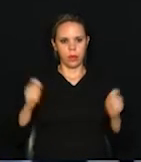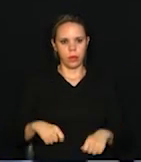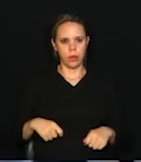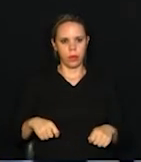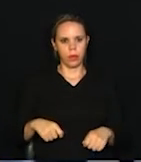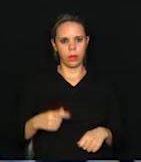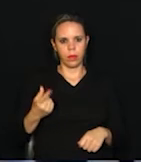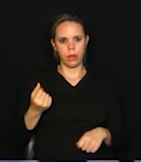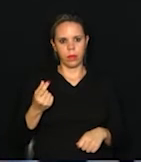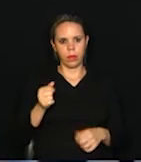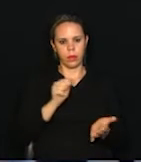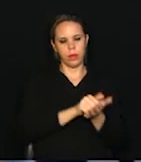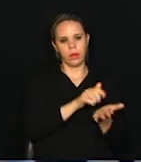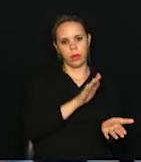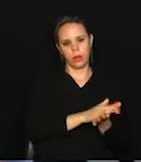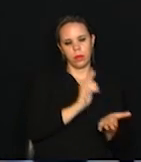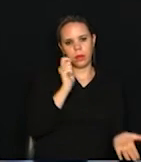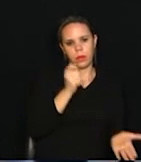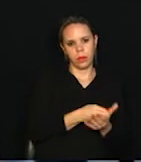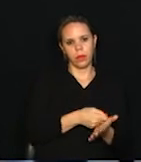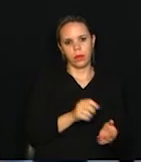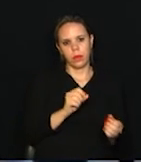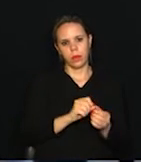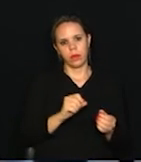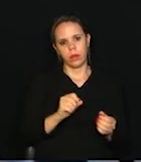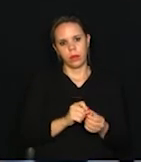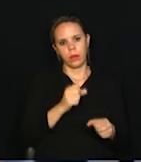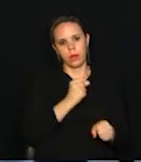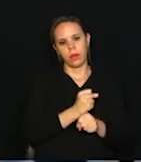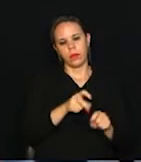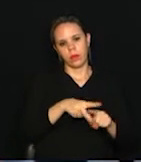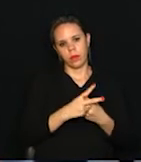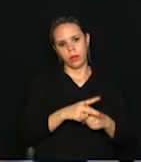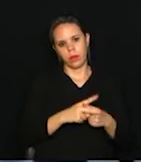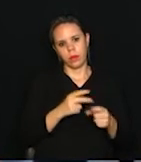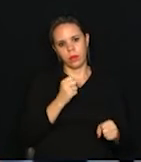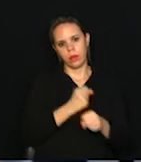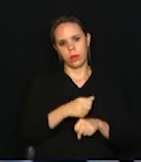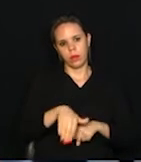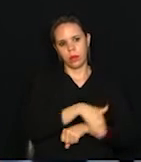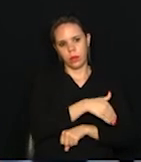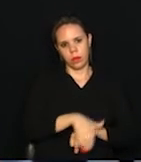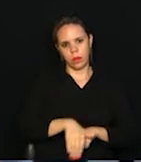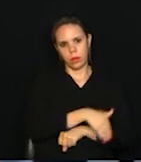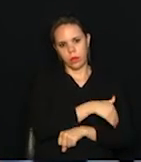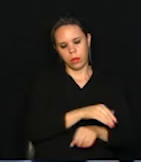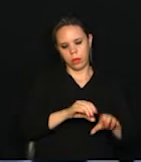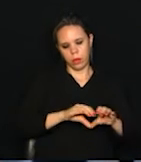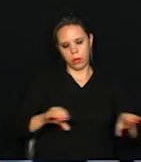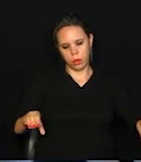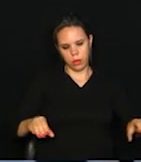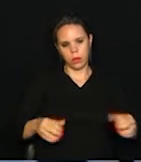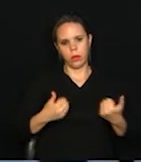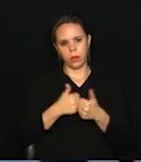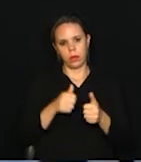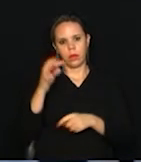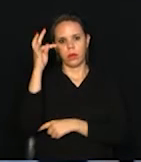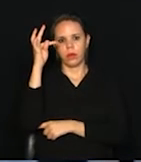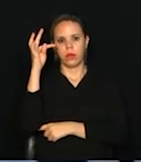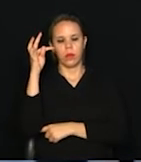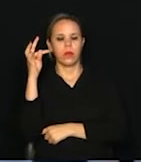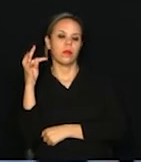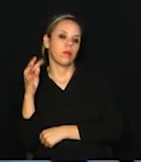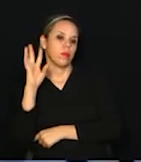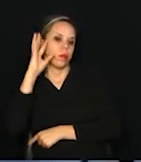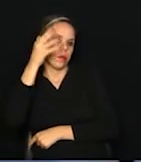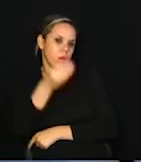pegar dinheiro de multa para, por exemplo, fazer recape viário, fazer canaleta de ônibus, fazer terminal,